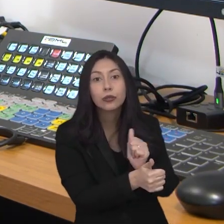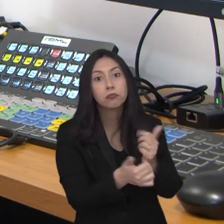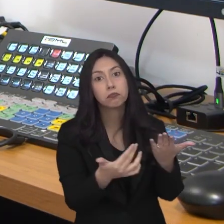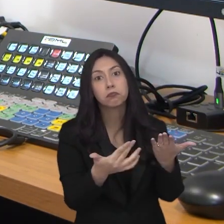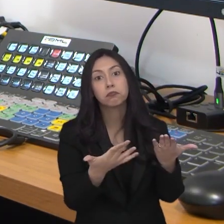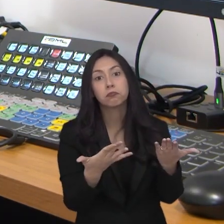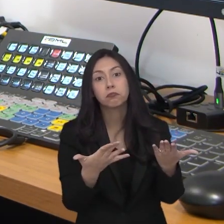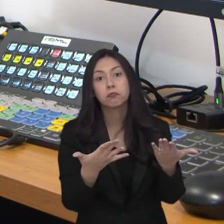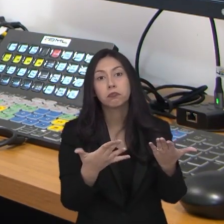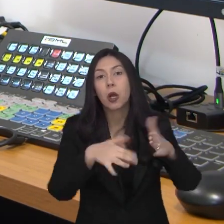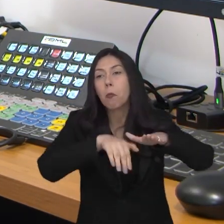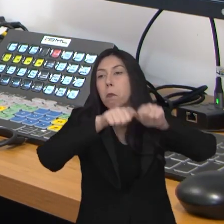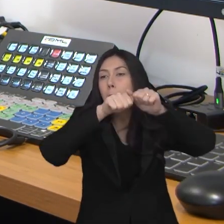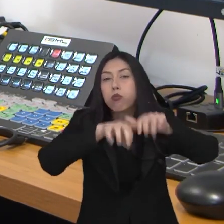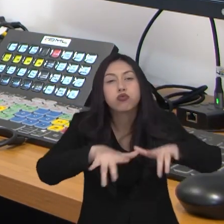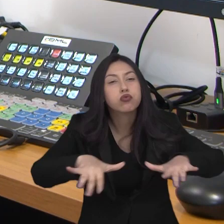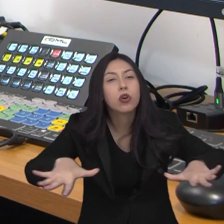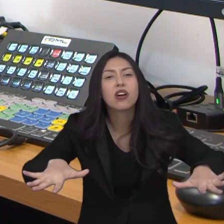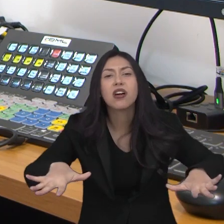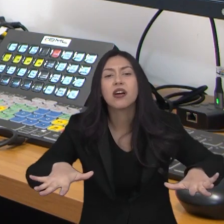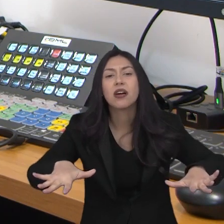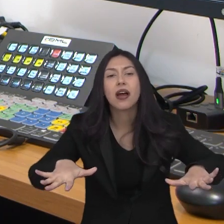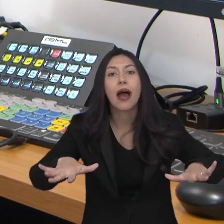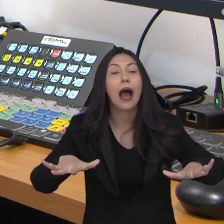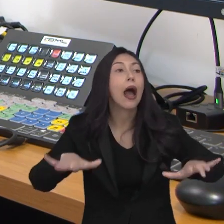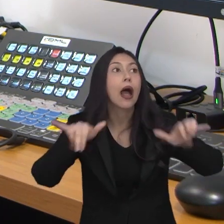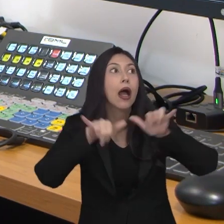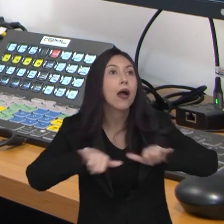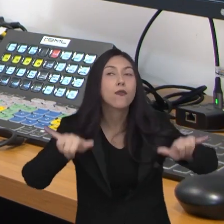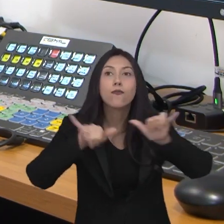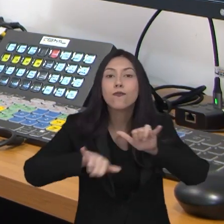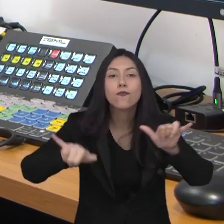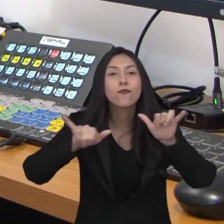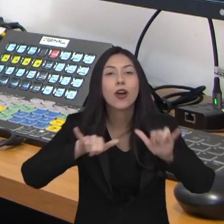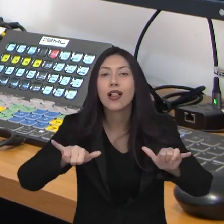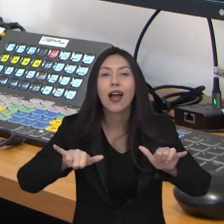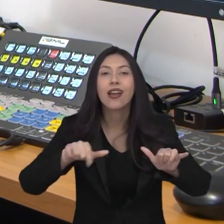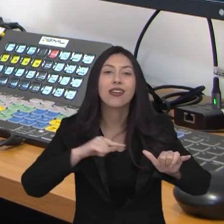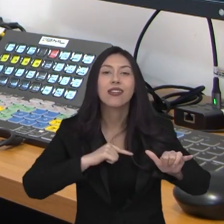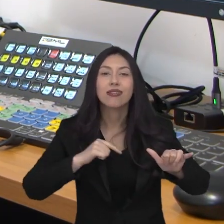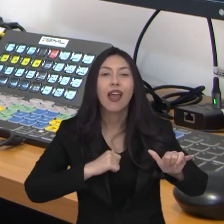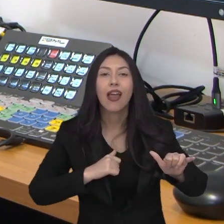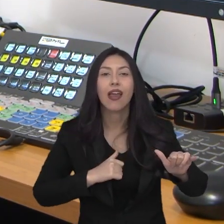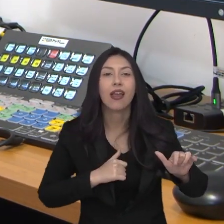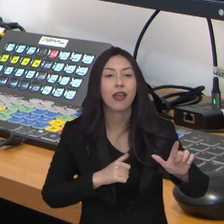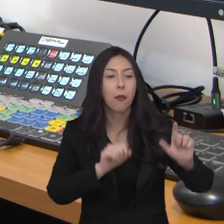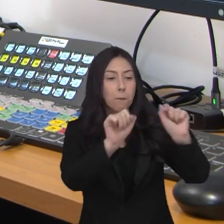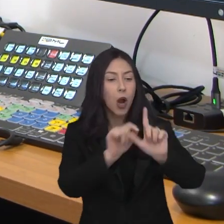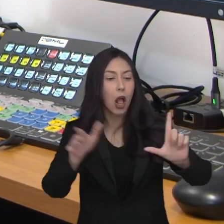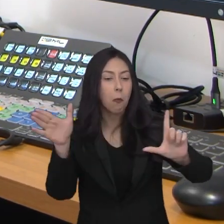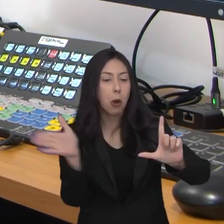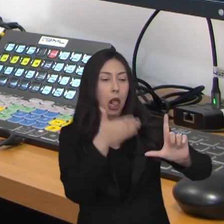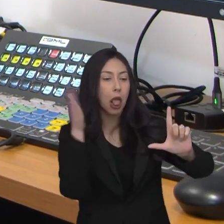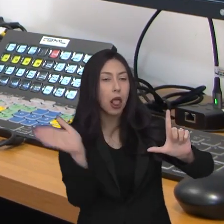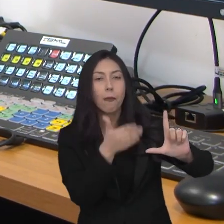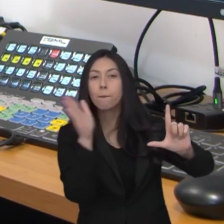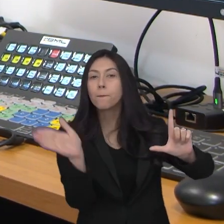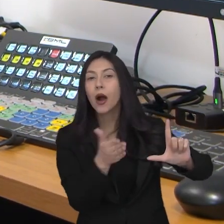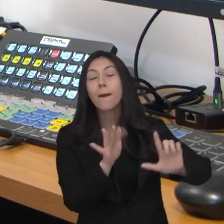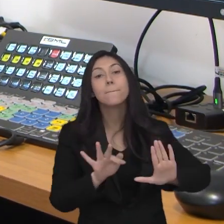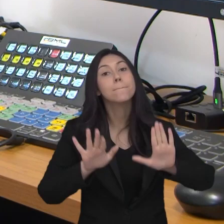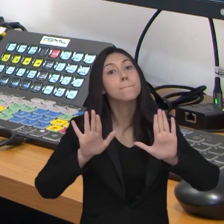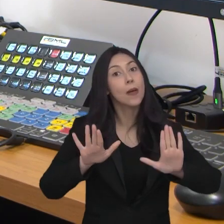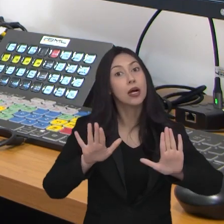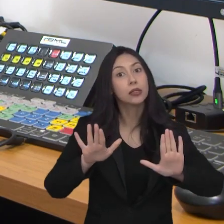esporte, né? O esporte para as grandes massas. Pode falar que vai ter streaming, vai ser o que for. Quando a gente